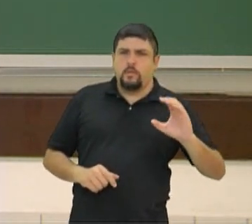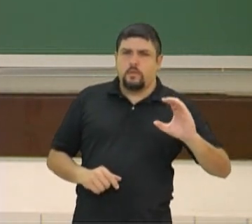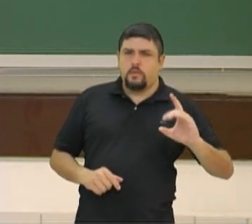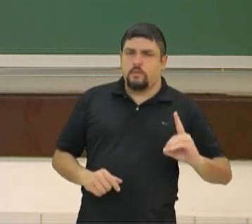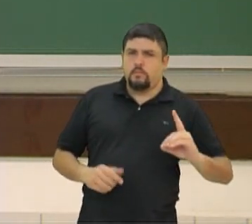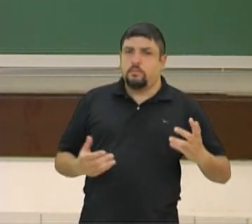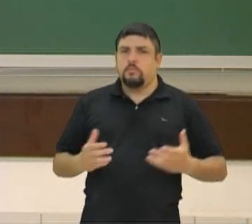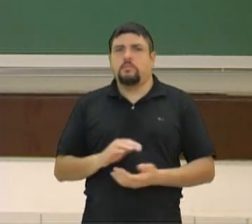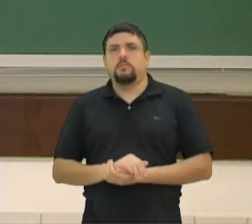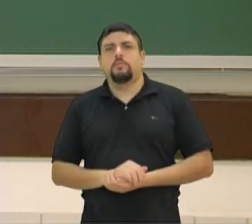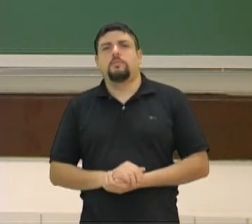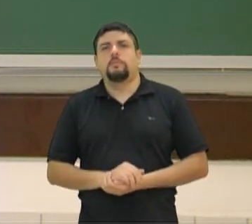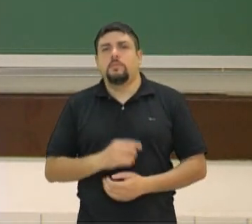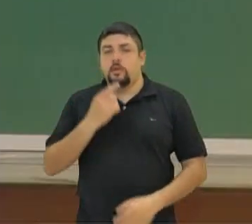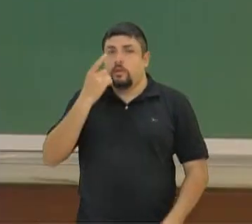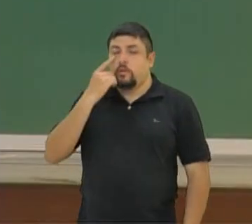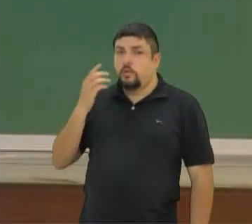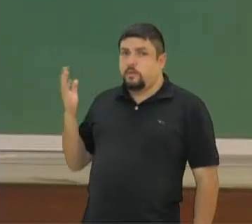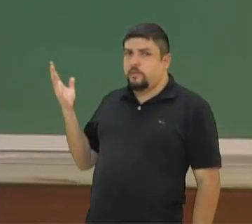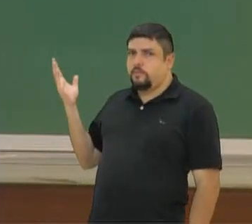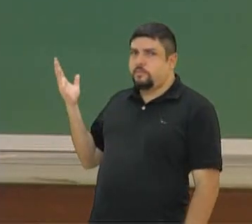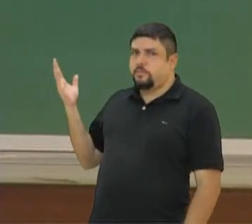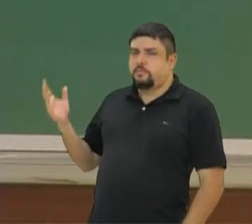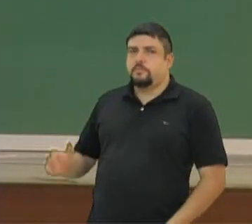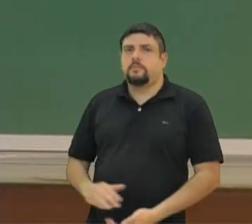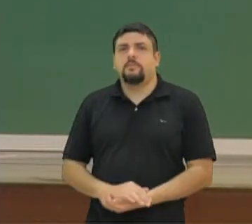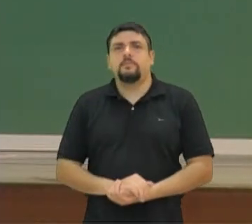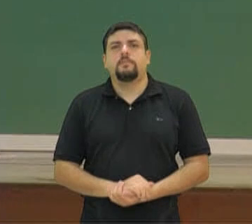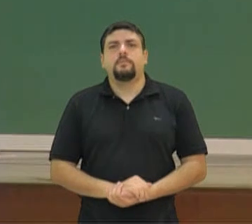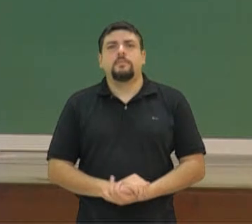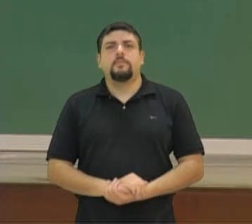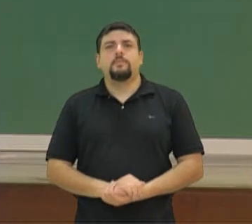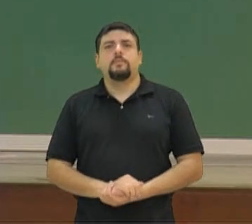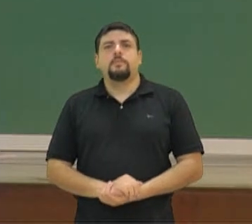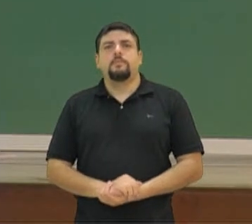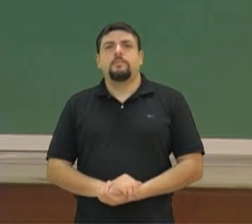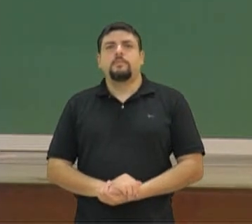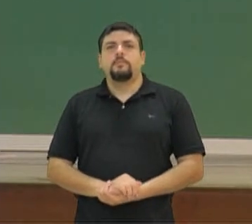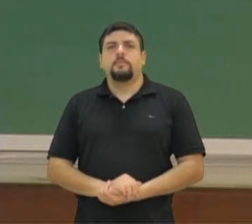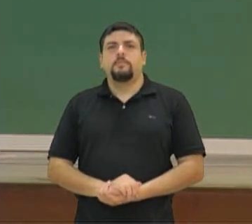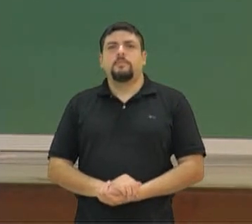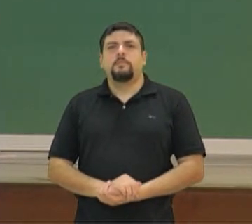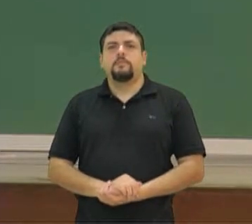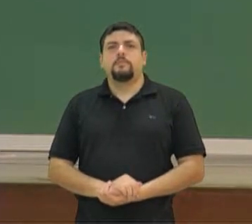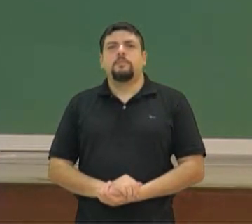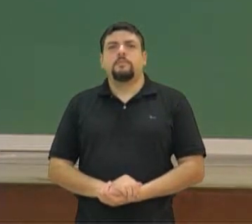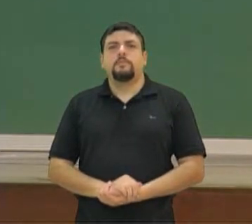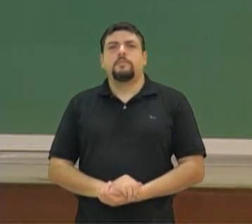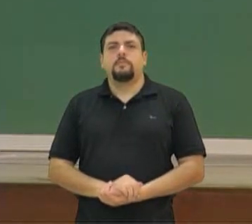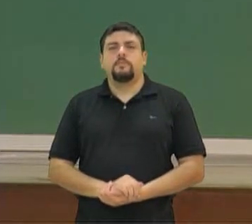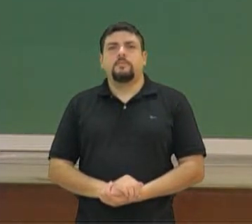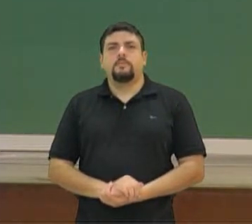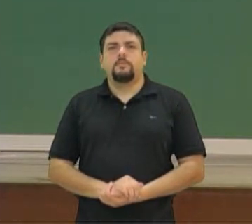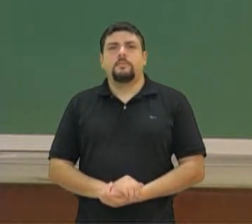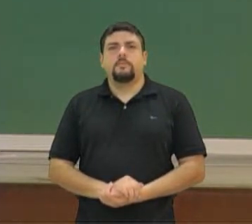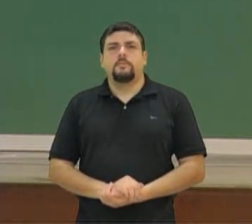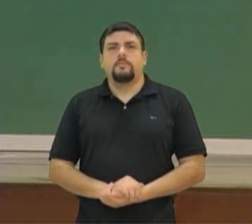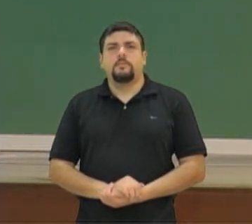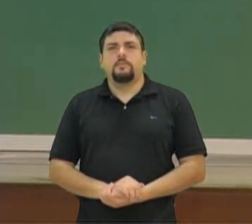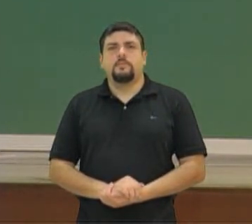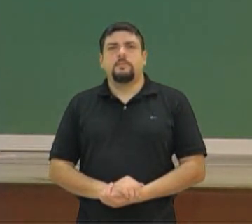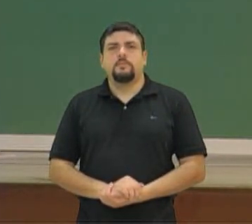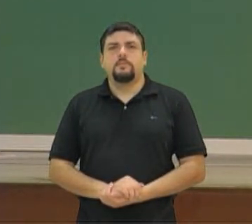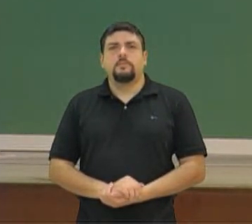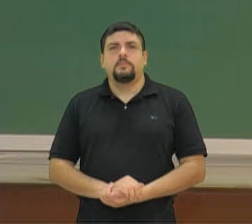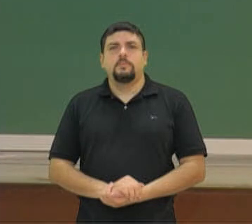alternativas. Alternativa A, x à quinta menos 6x à quarta mais x ao cubo mais 36x ao quadrado menos 20x menos